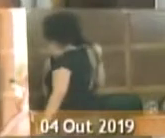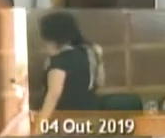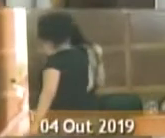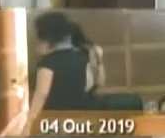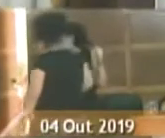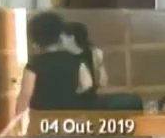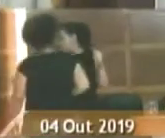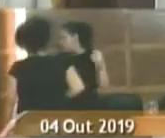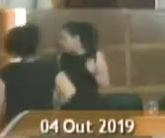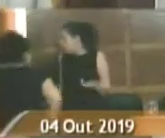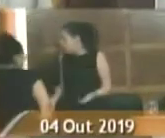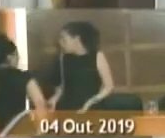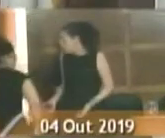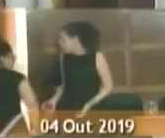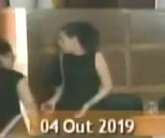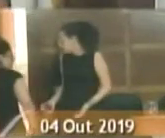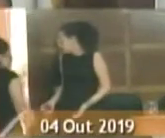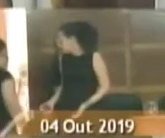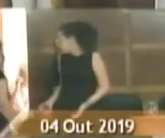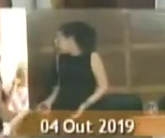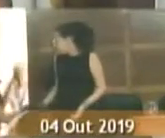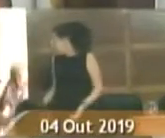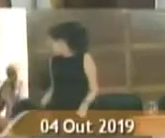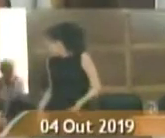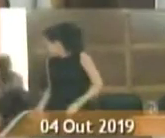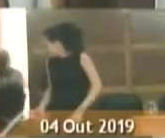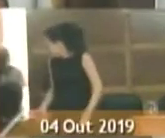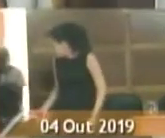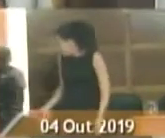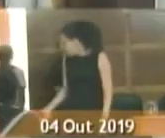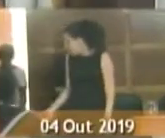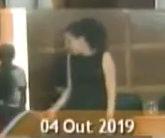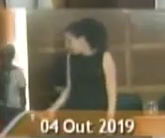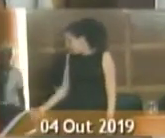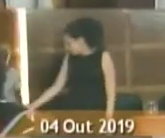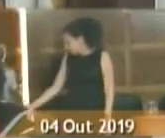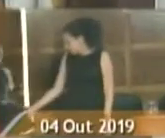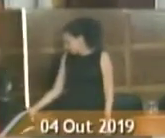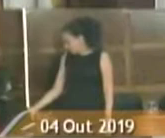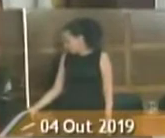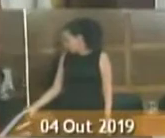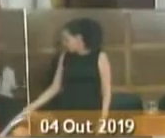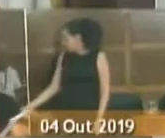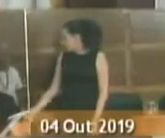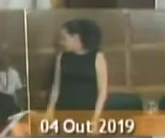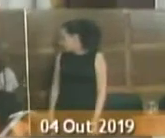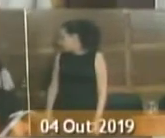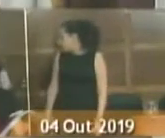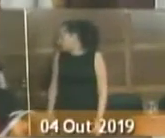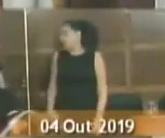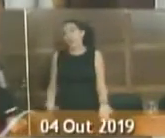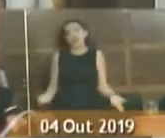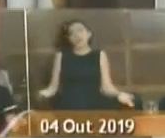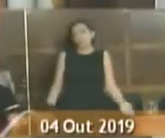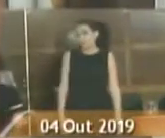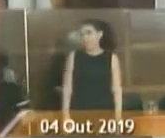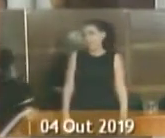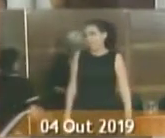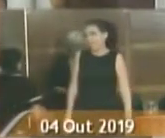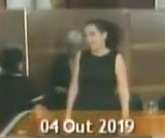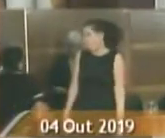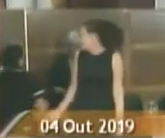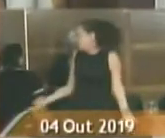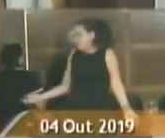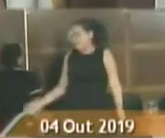Hoje nós estamos aqui, porque hoje é o Dia Mundial dos Animais, né? E muitas questões que a gente pode pensar